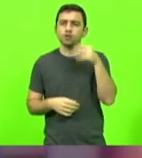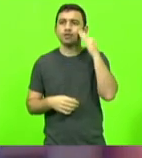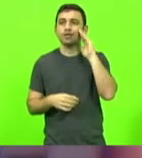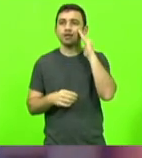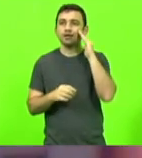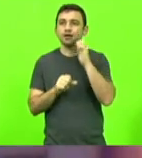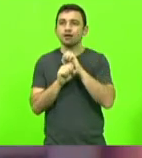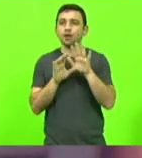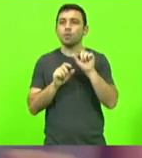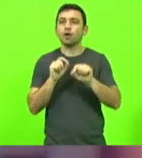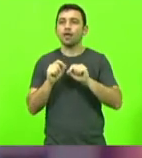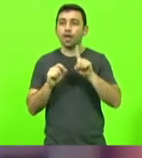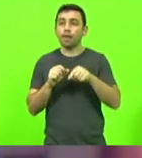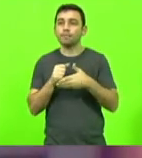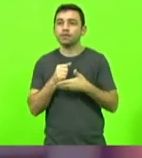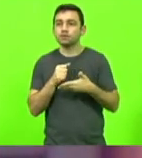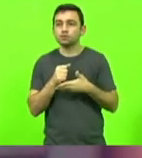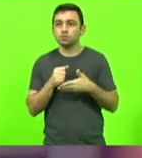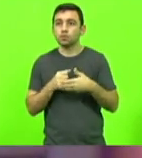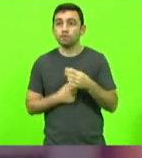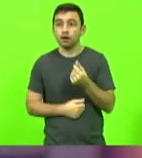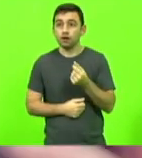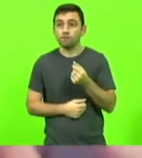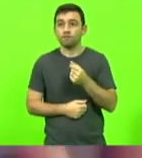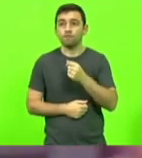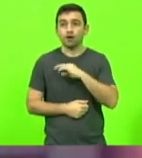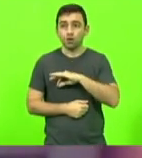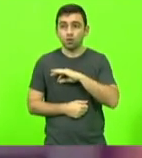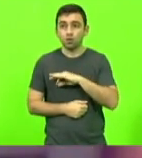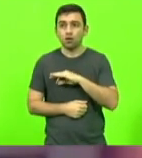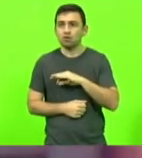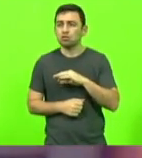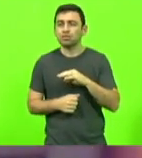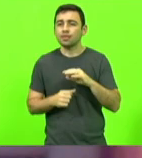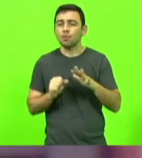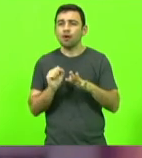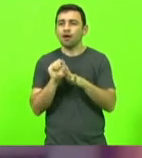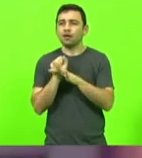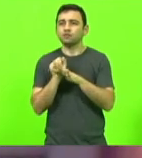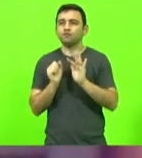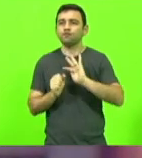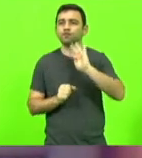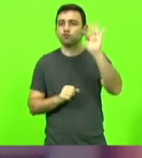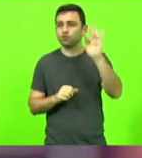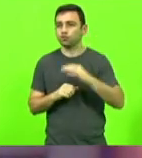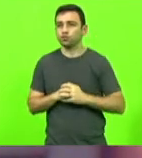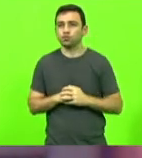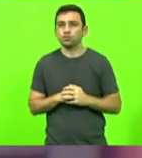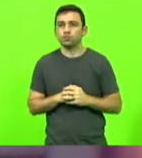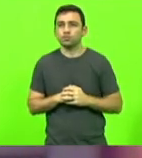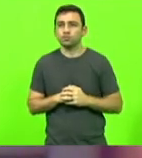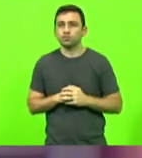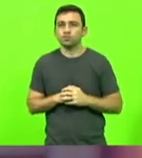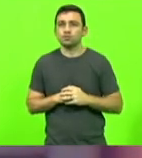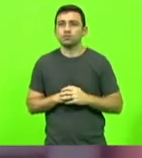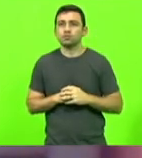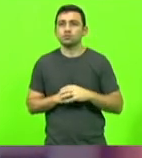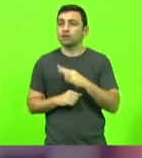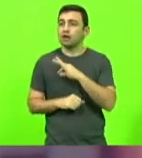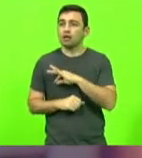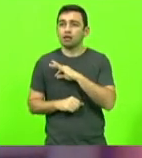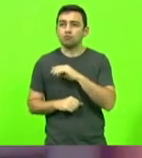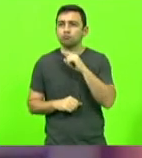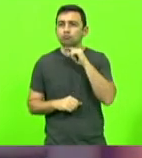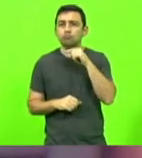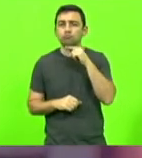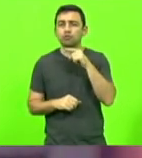era piso. Não, aquela remuneração, na verdade, não garante futuro. Aquela remuneração, ela não garante perspectiva